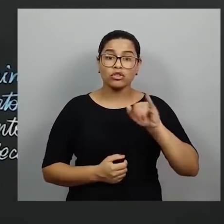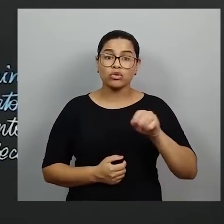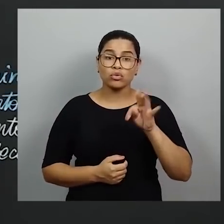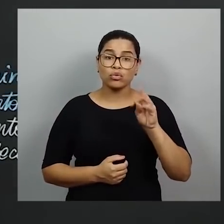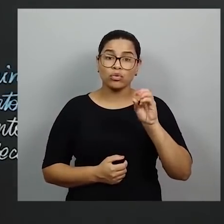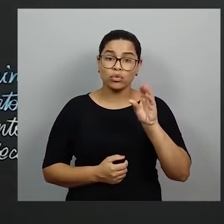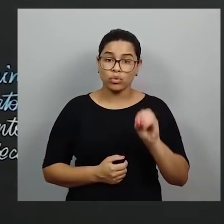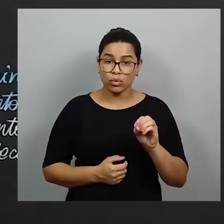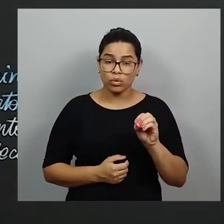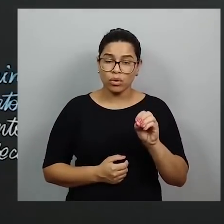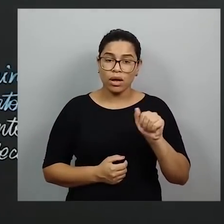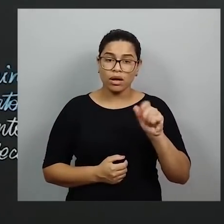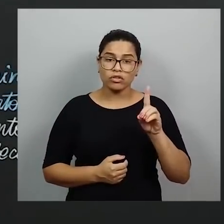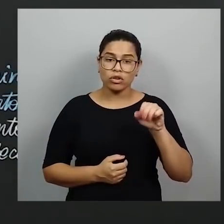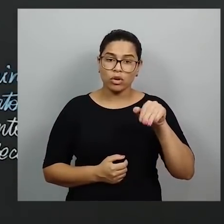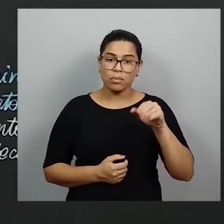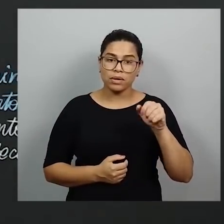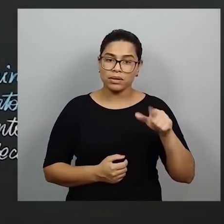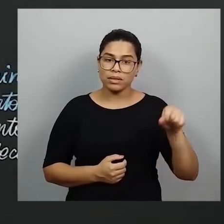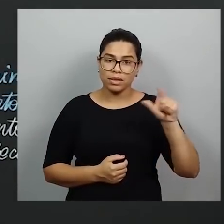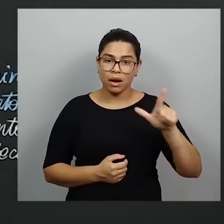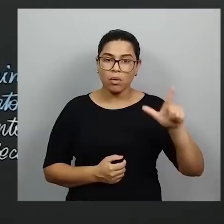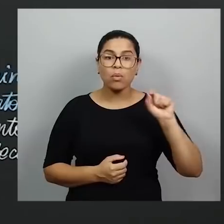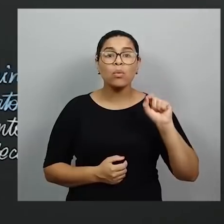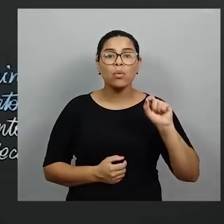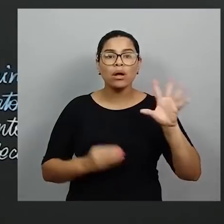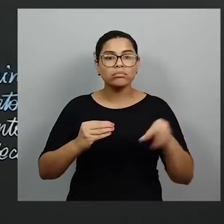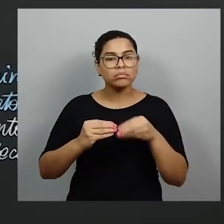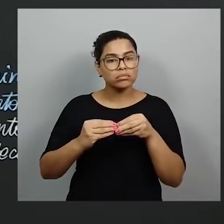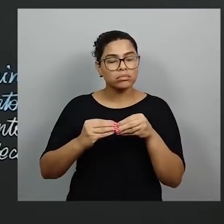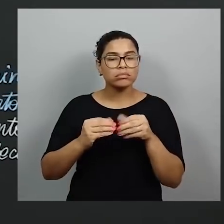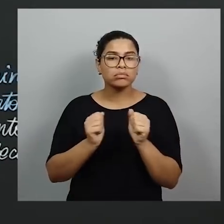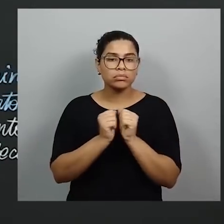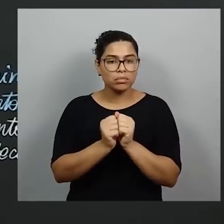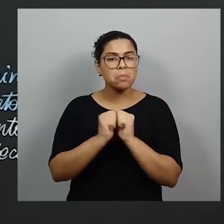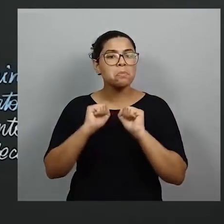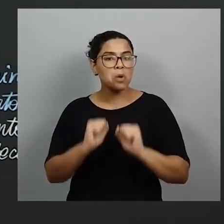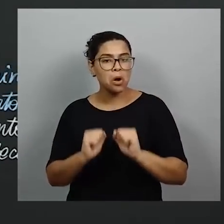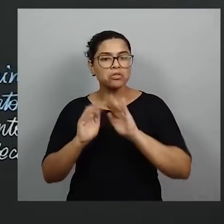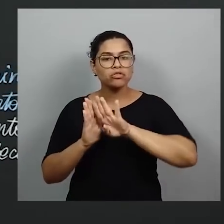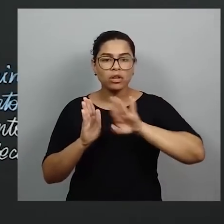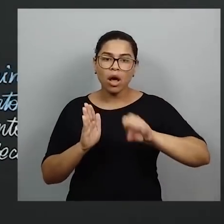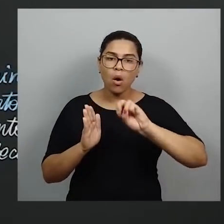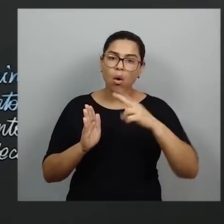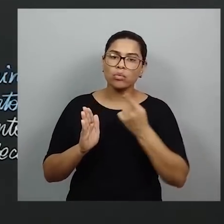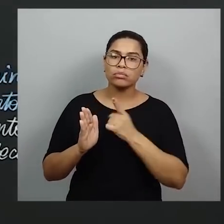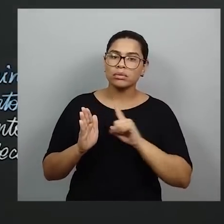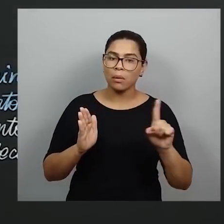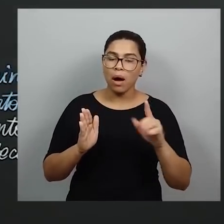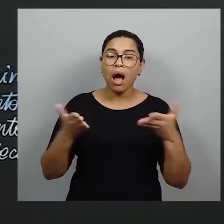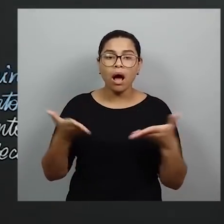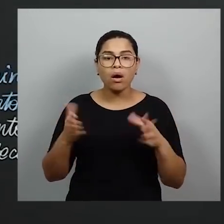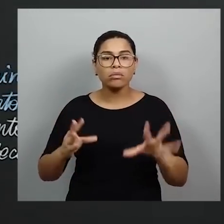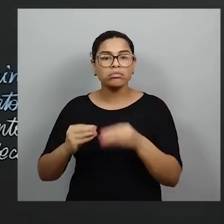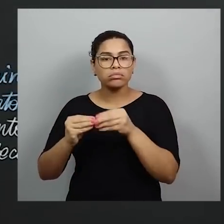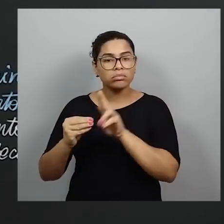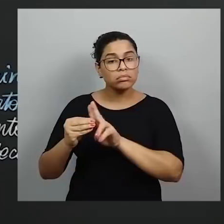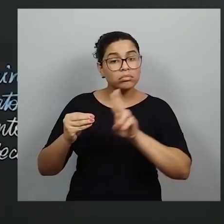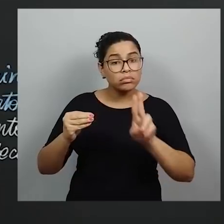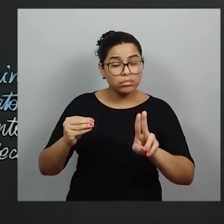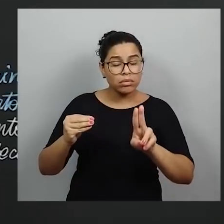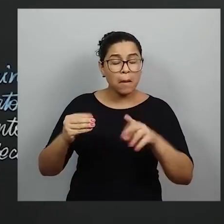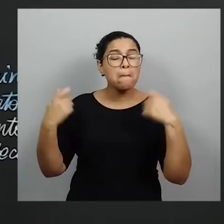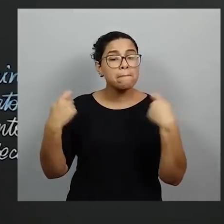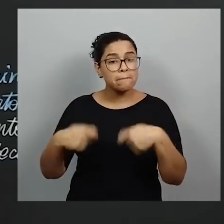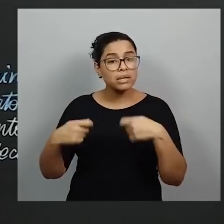são acessórios. Complemento nominal é integrante. Essa já é uma distinção. Outra distinção para facilitar a presença